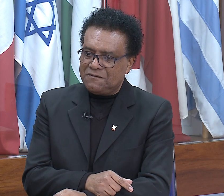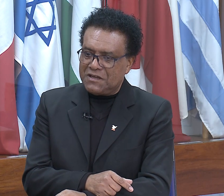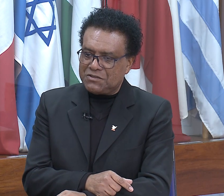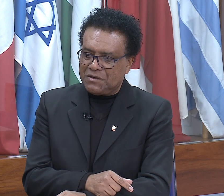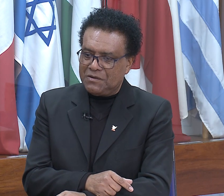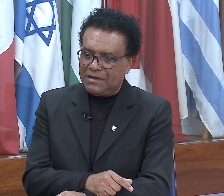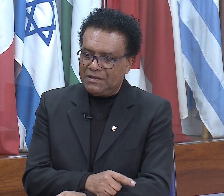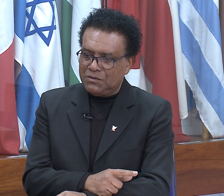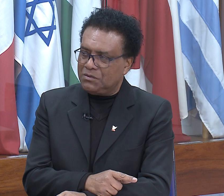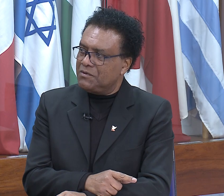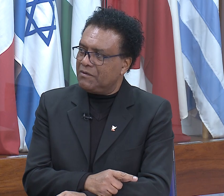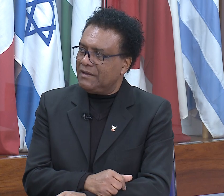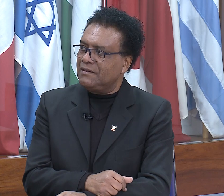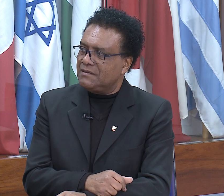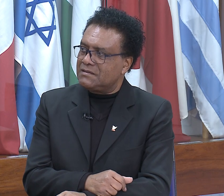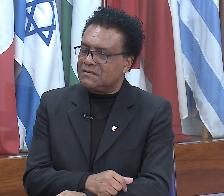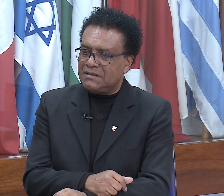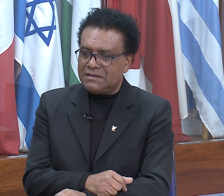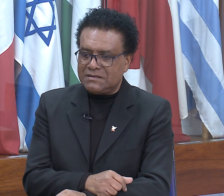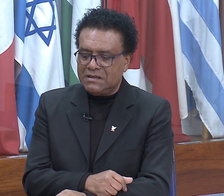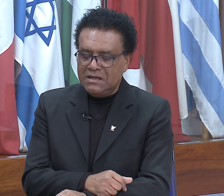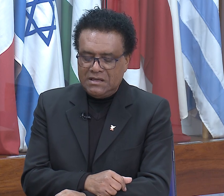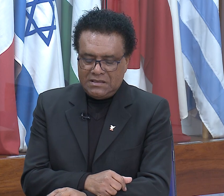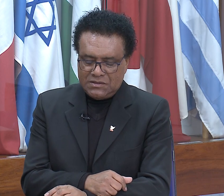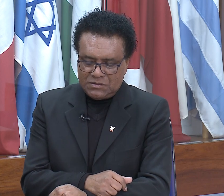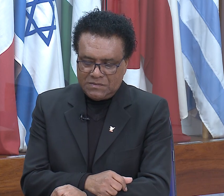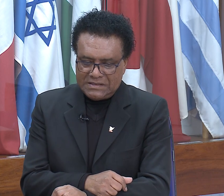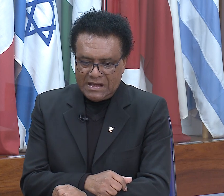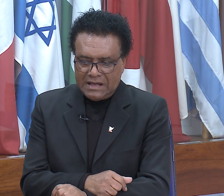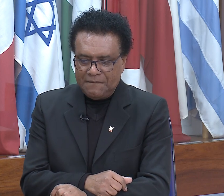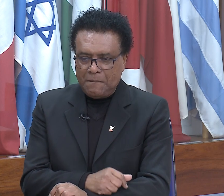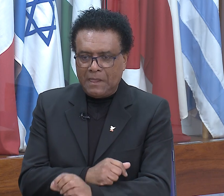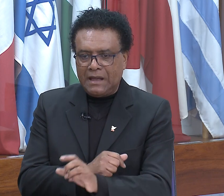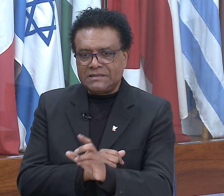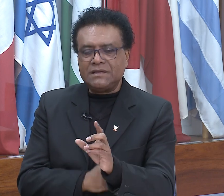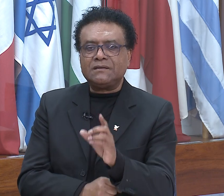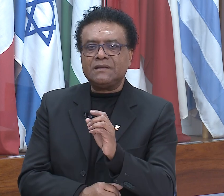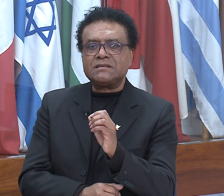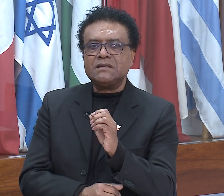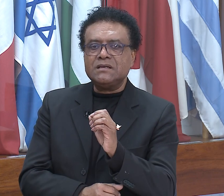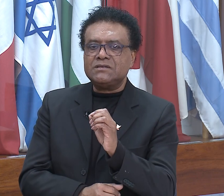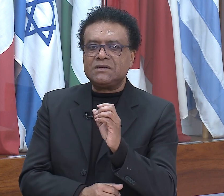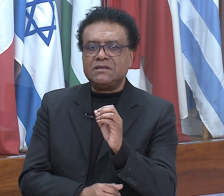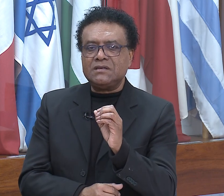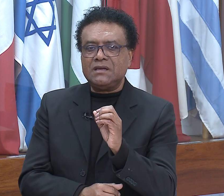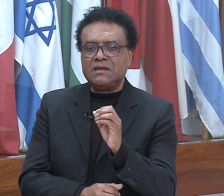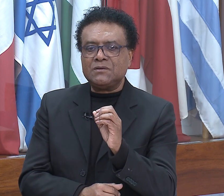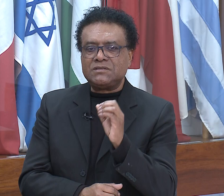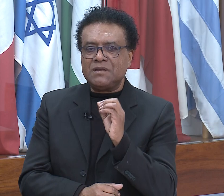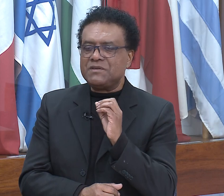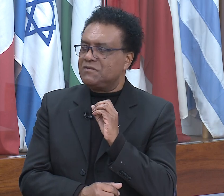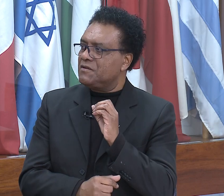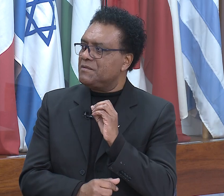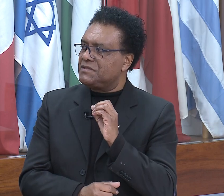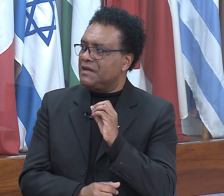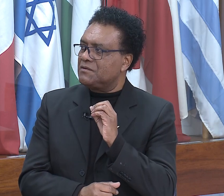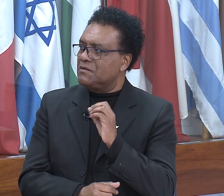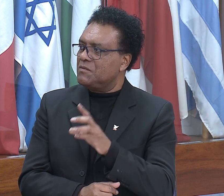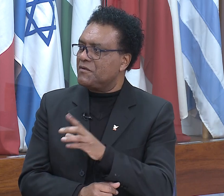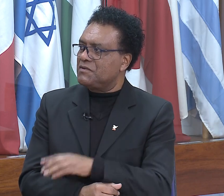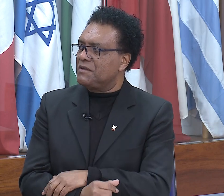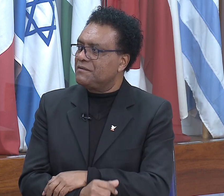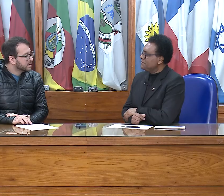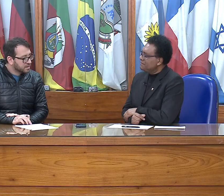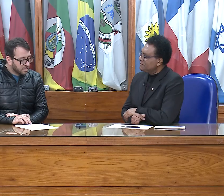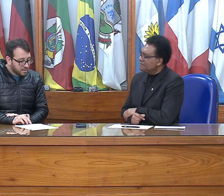eu fecho agora em outubro 43 anos Evangelista e isso me dá a certeza de que eu sempre tive no caminho certo